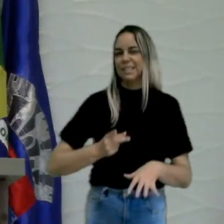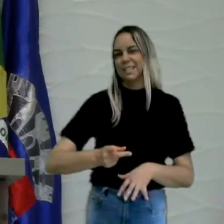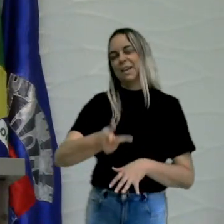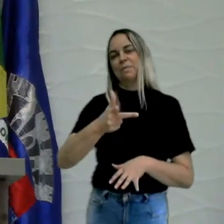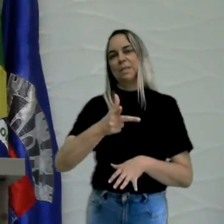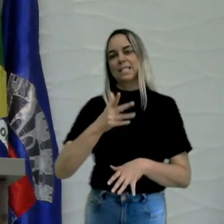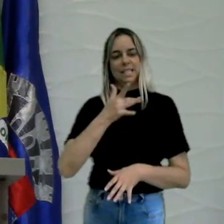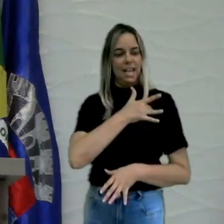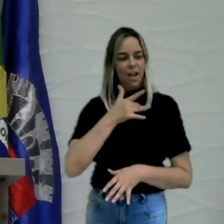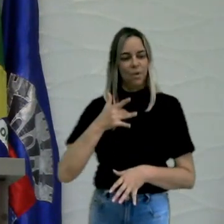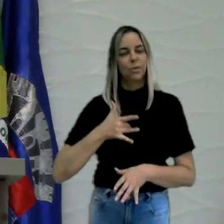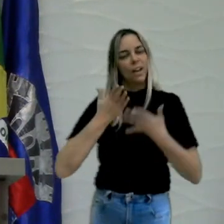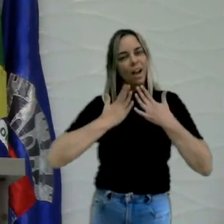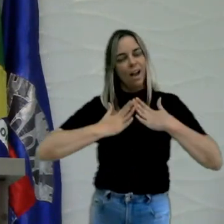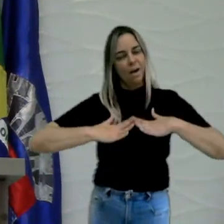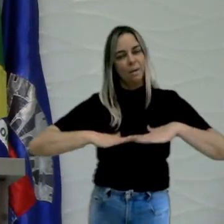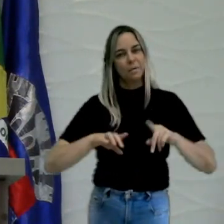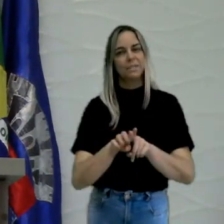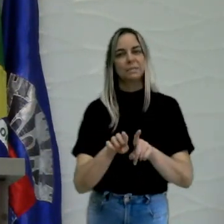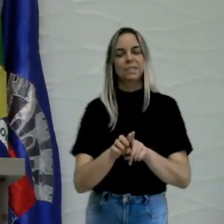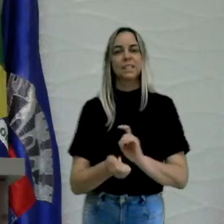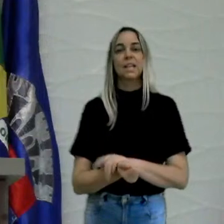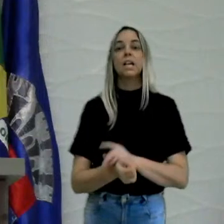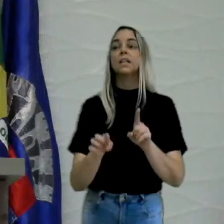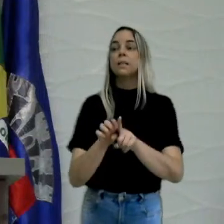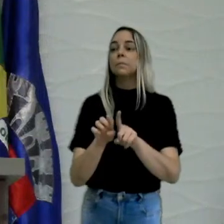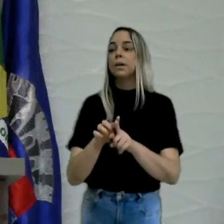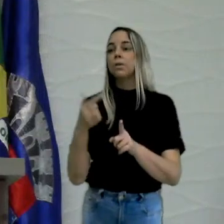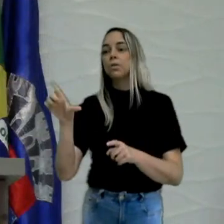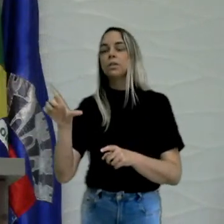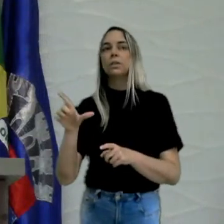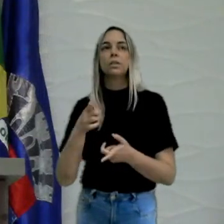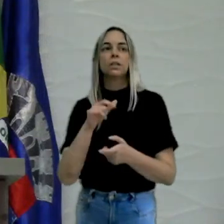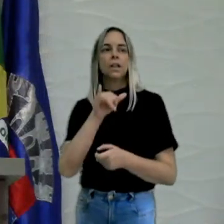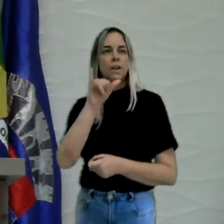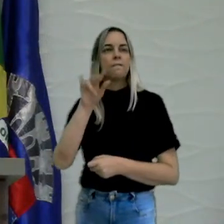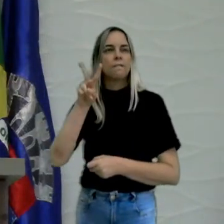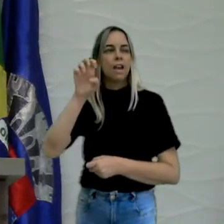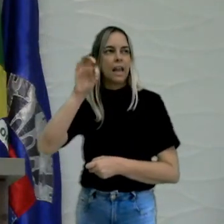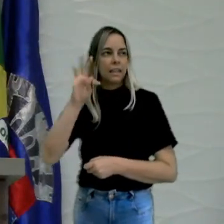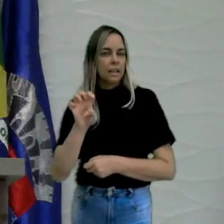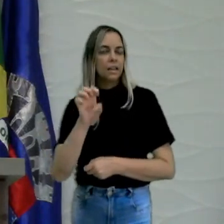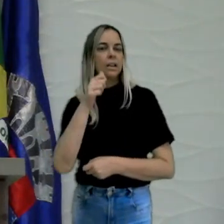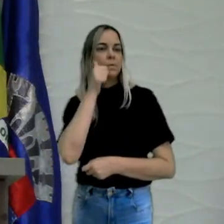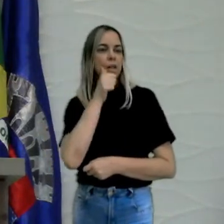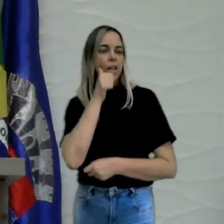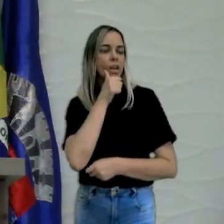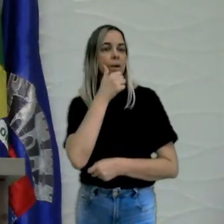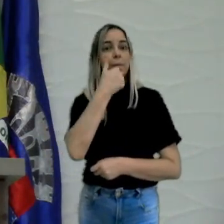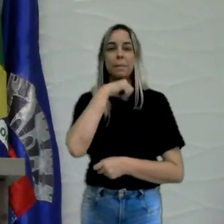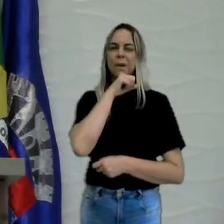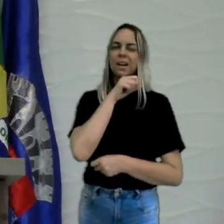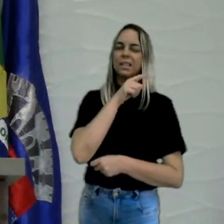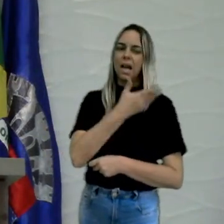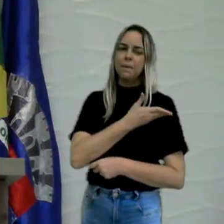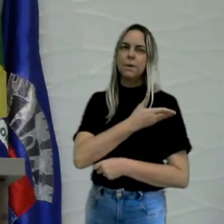e muita tranquilidade. Mas também um abraço a Ivete Fernandes, mãe do nosso amigo